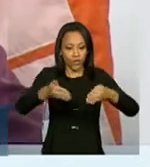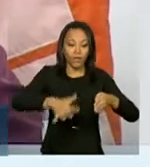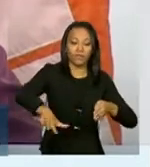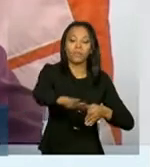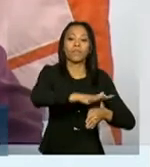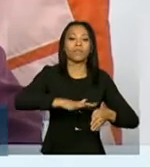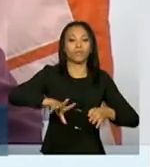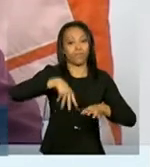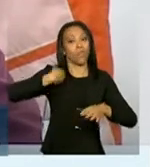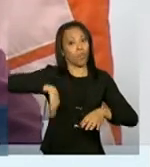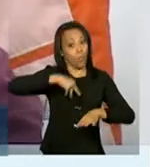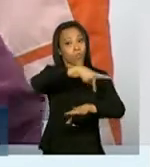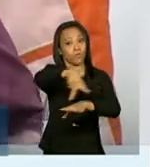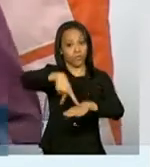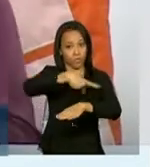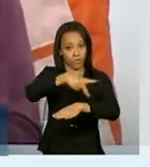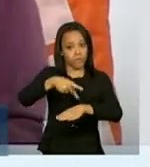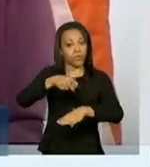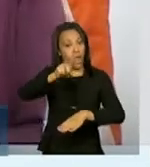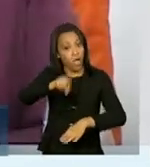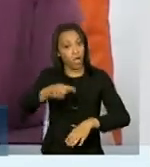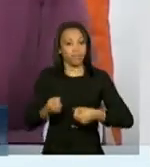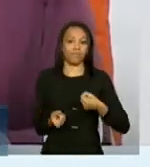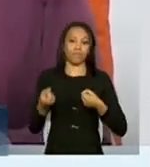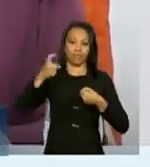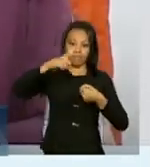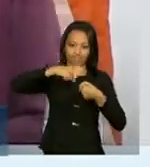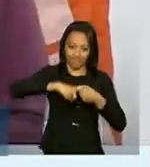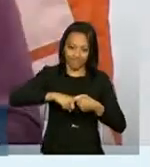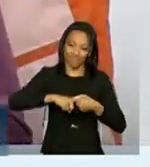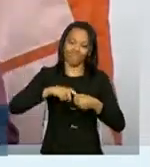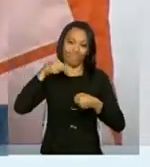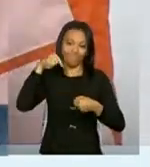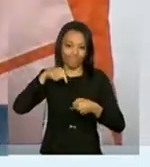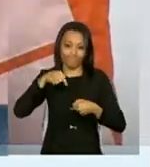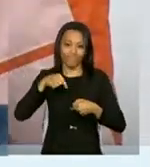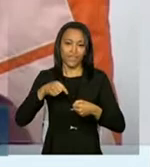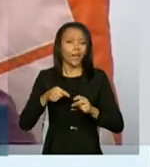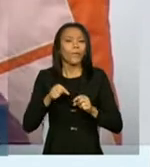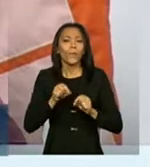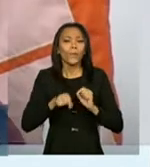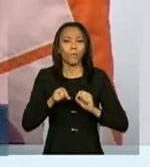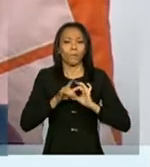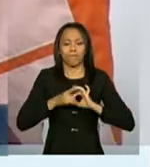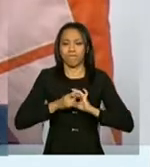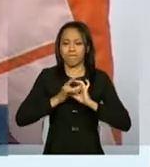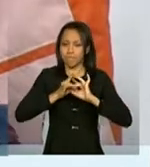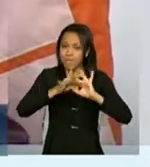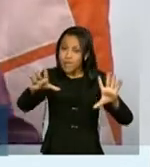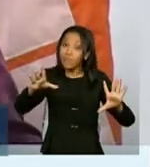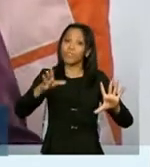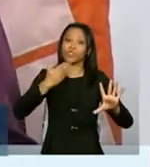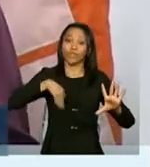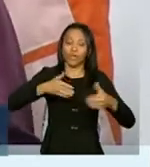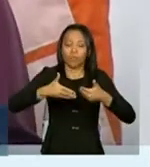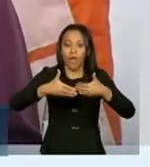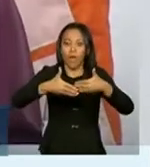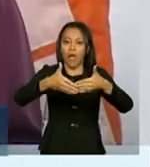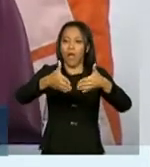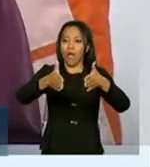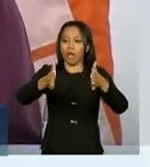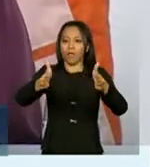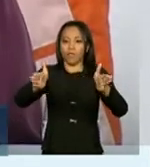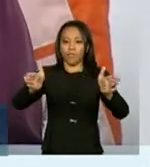país. Essa parceria, ela permite que nós ampliemos